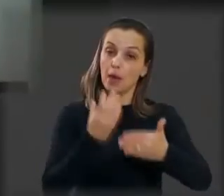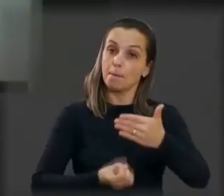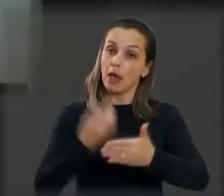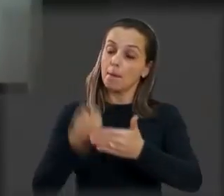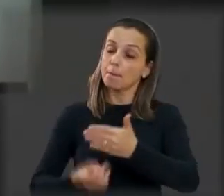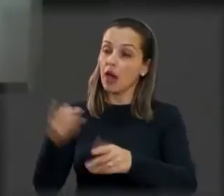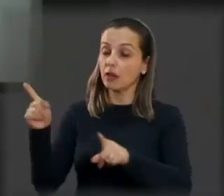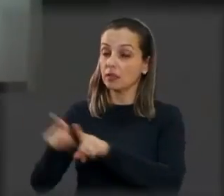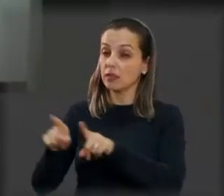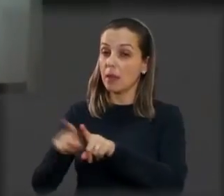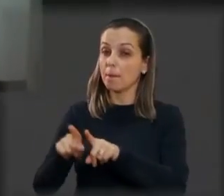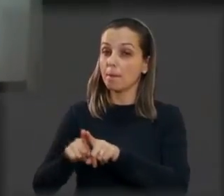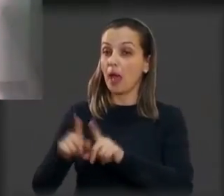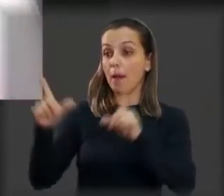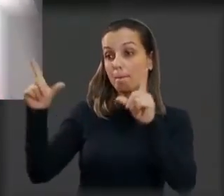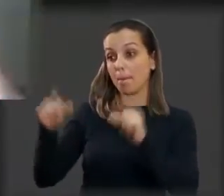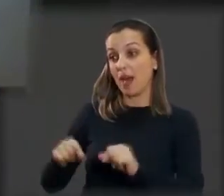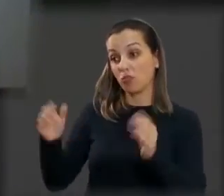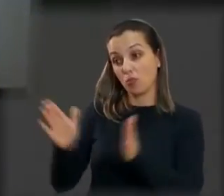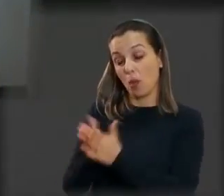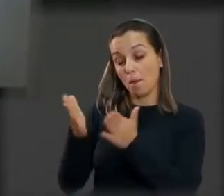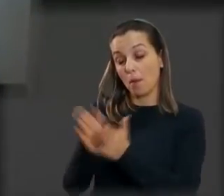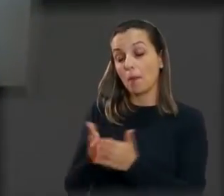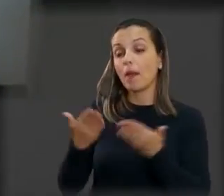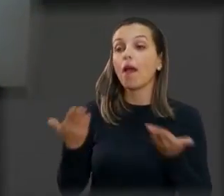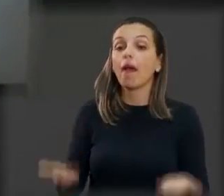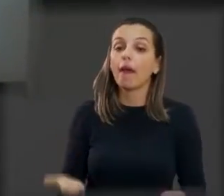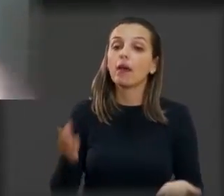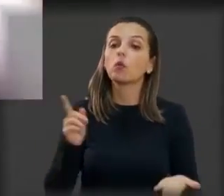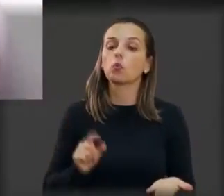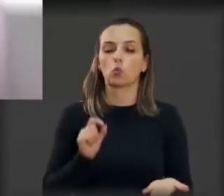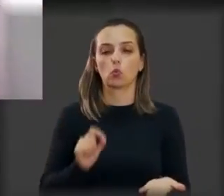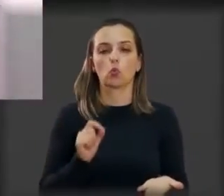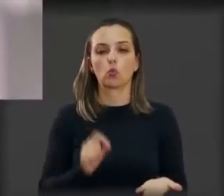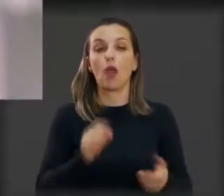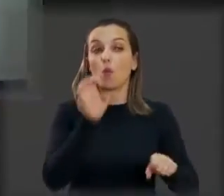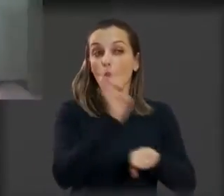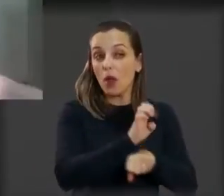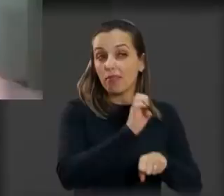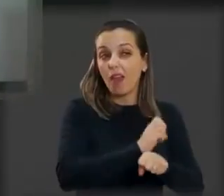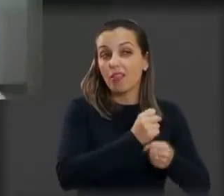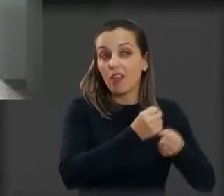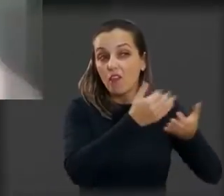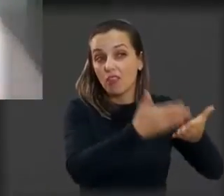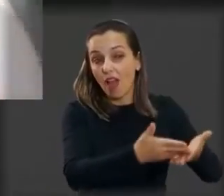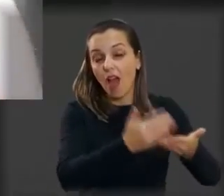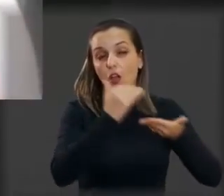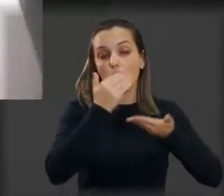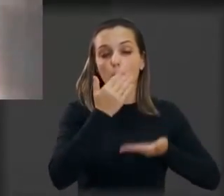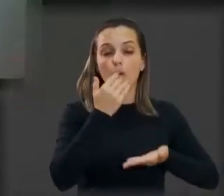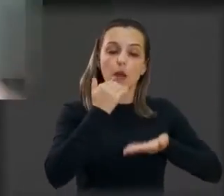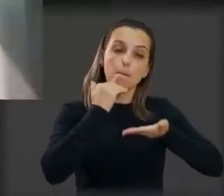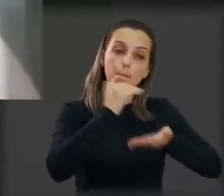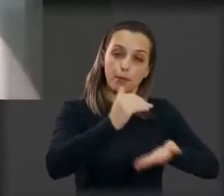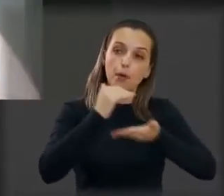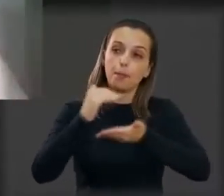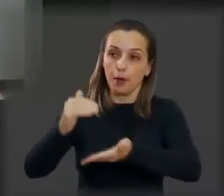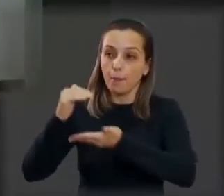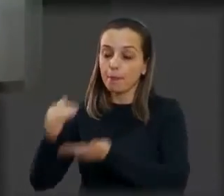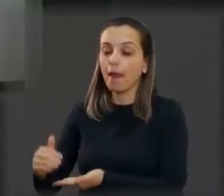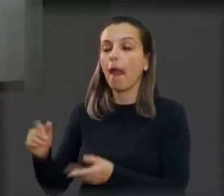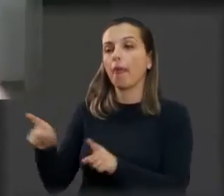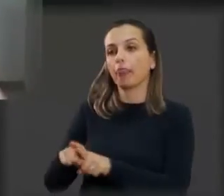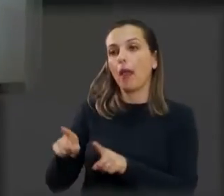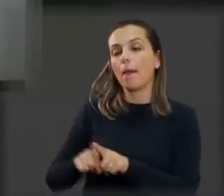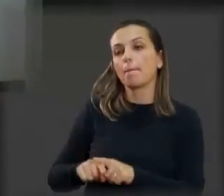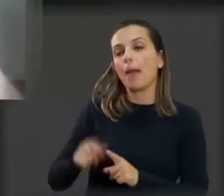gera menos miséria e custo para o Estado, que vai ter que dar cesta básica, que vai ter que evitar o corte